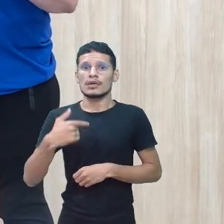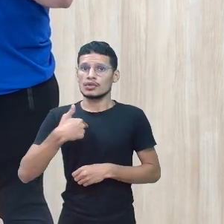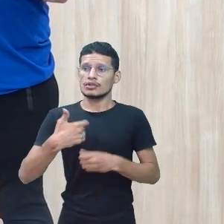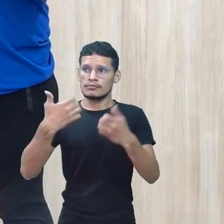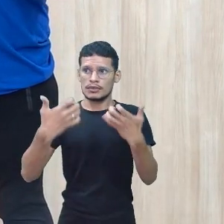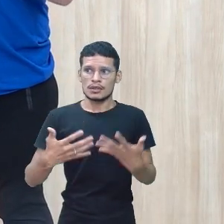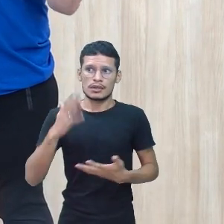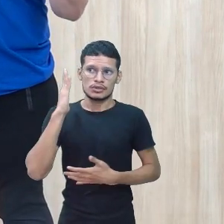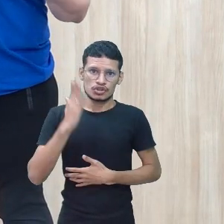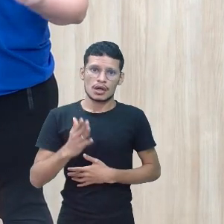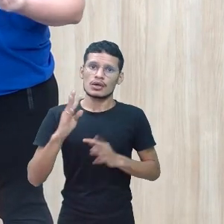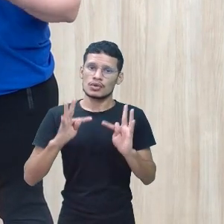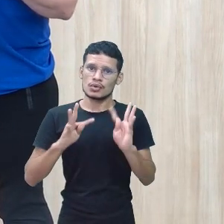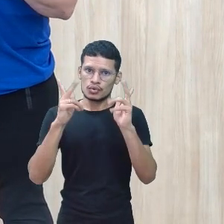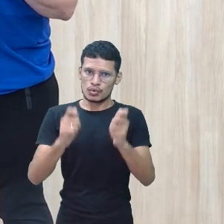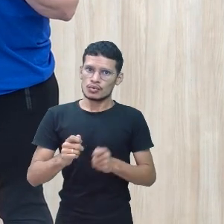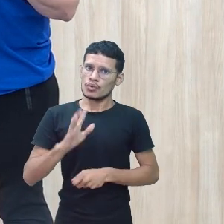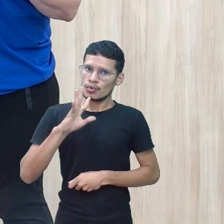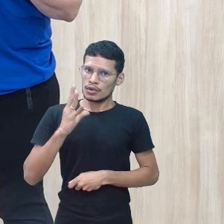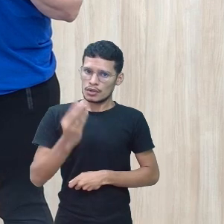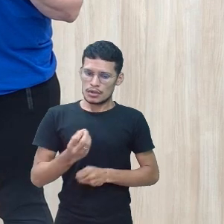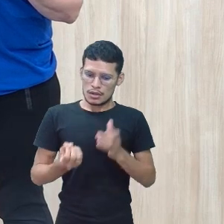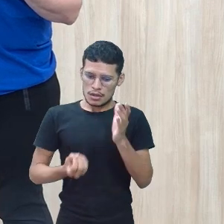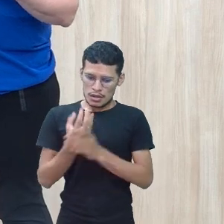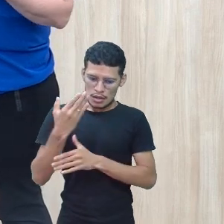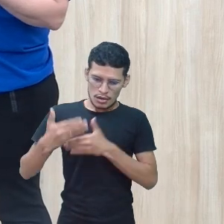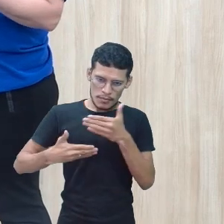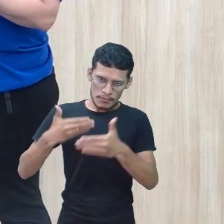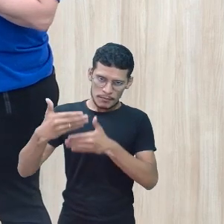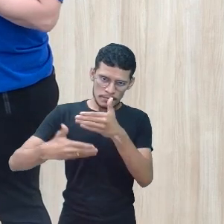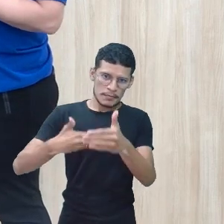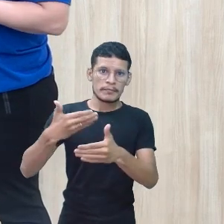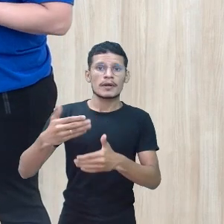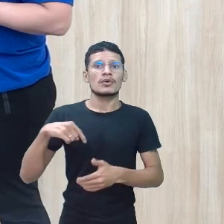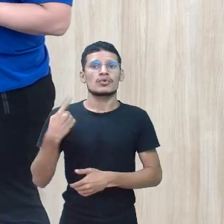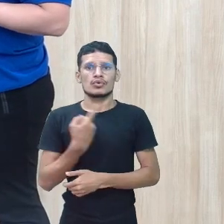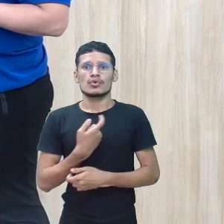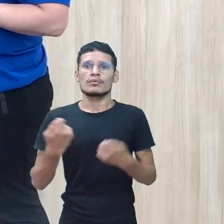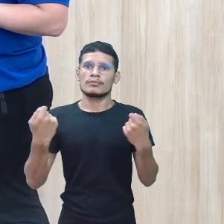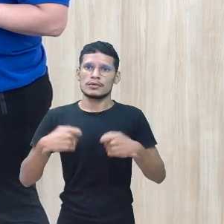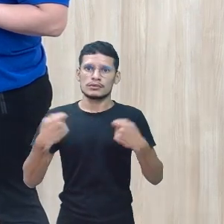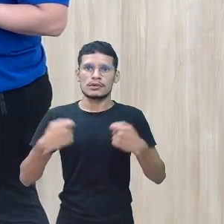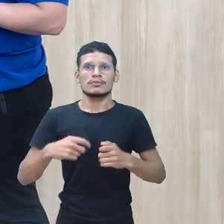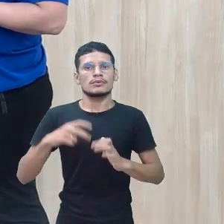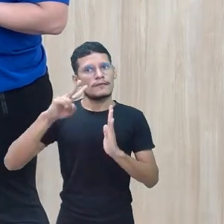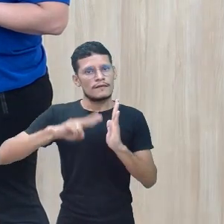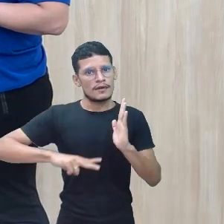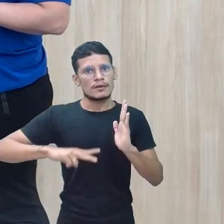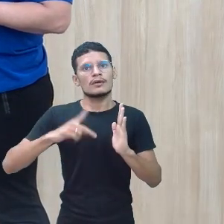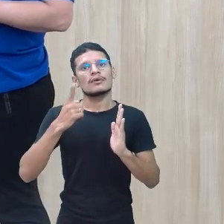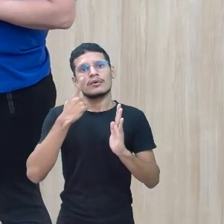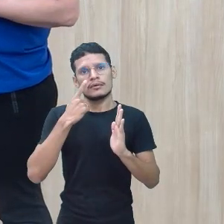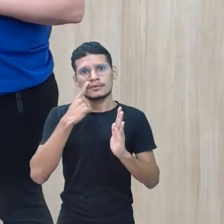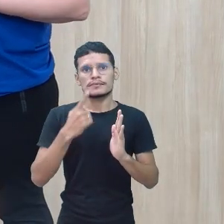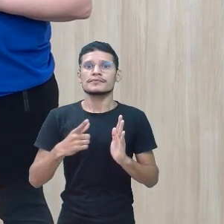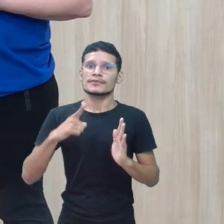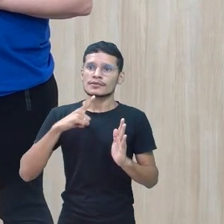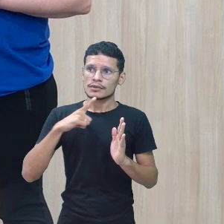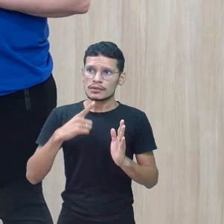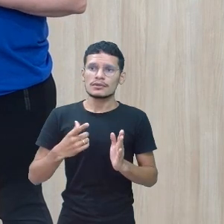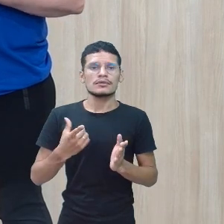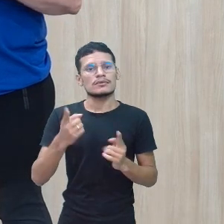vocês, todo conhecimento ele é construído ao longo do tempo. Então, nós precisamos ver, olha, Nós temos como